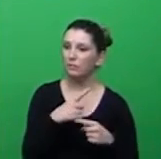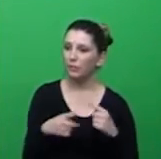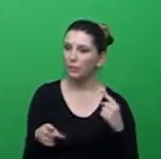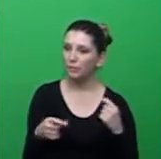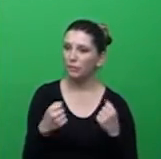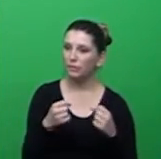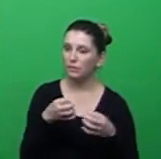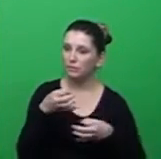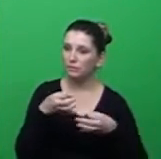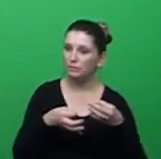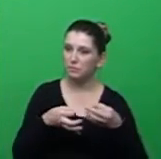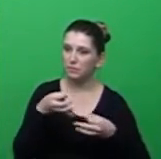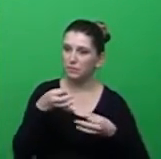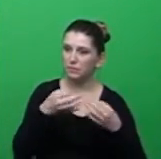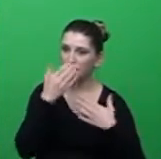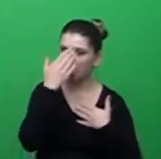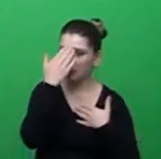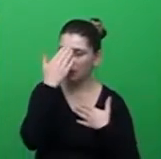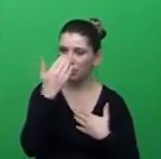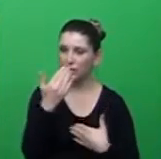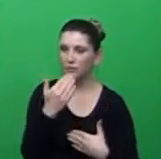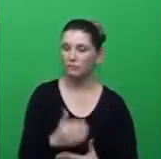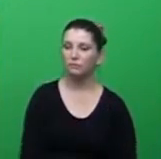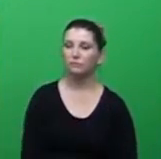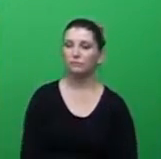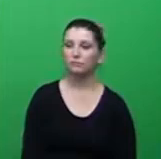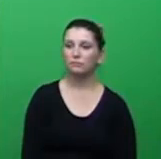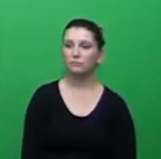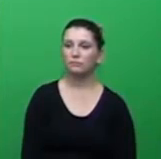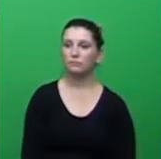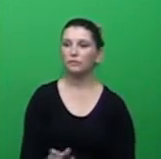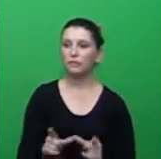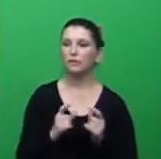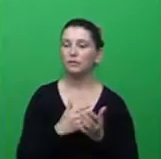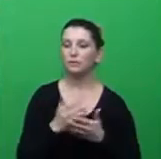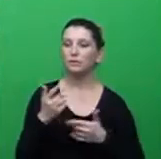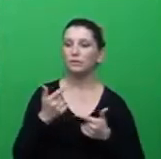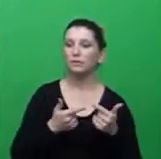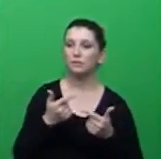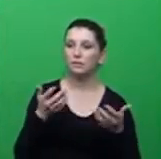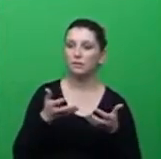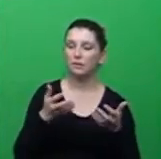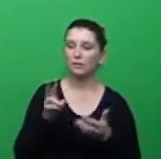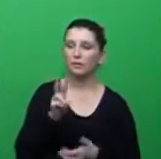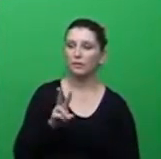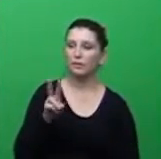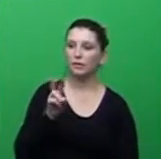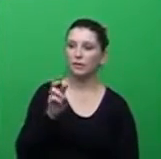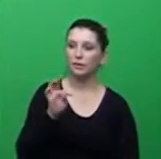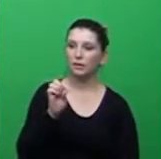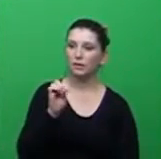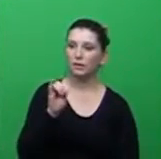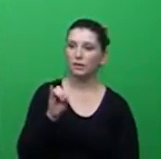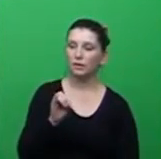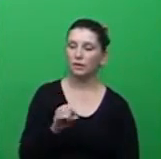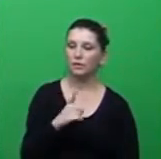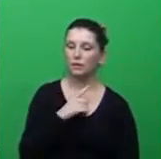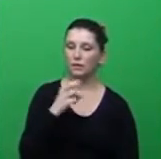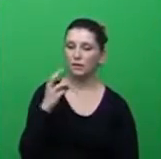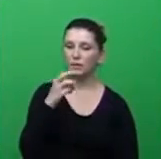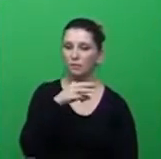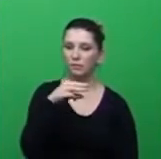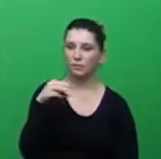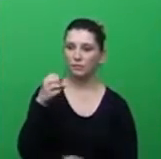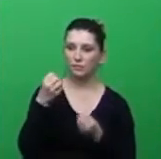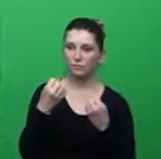outra licitação. Obrigado, senhor presidente. O requerimento continua em discussão. Com a palavra a vereadora Tatiane Teixeira. Vossa Excelência